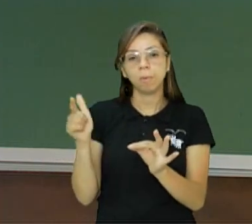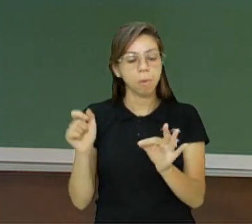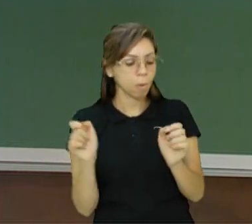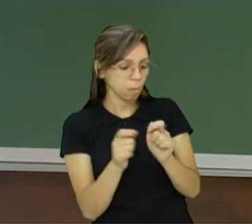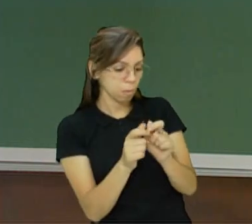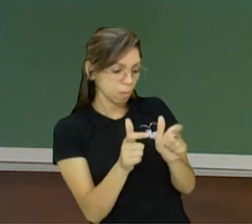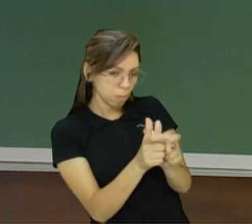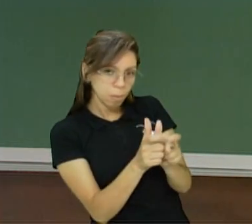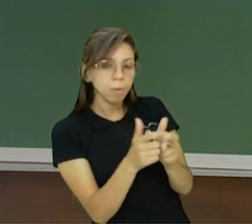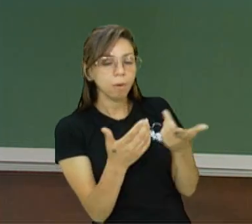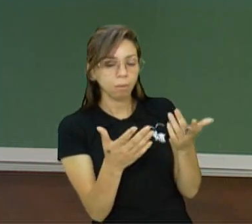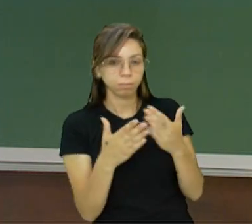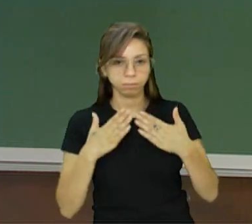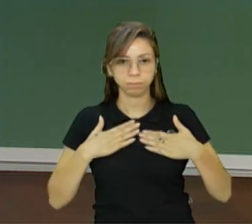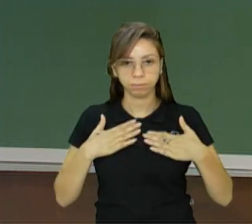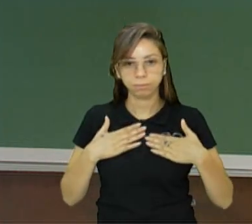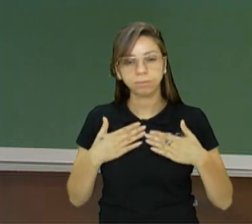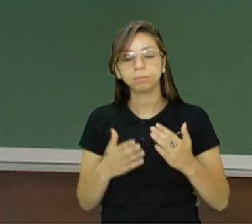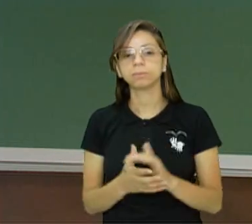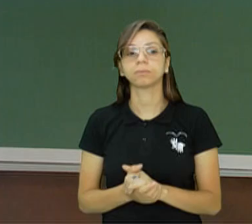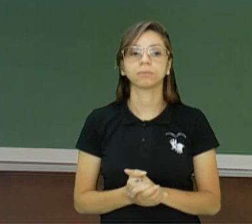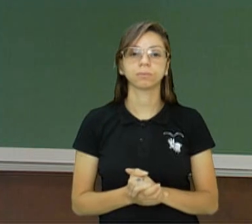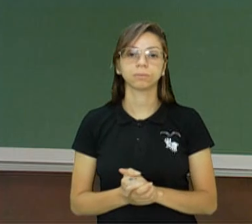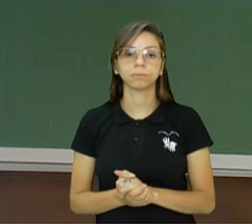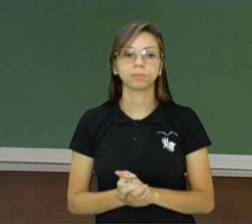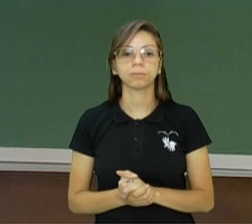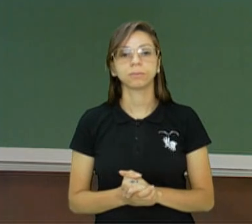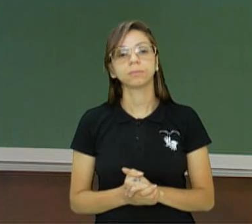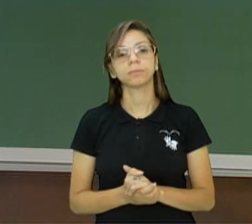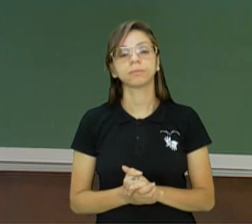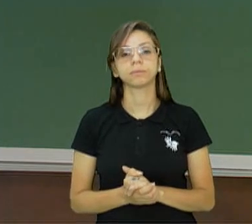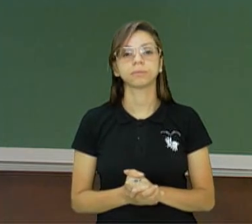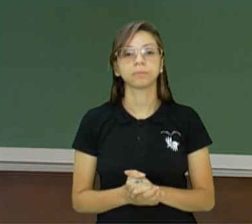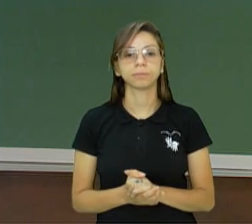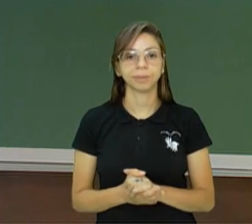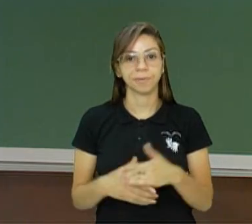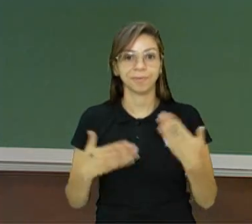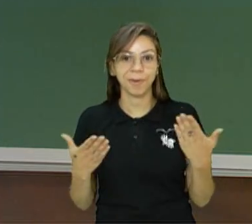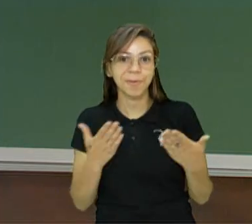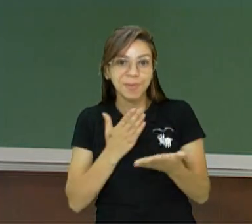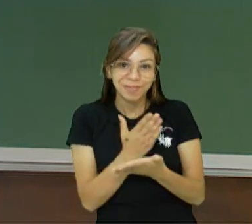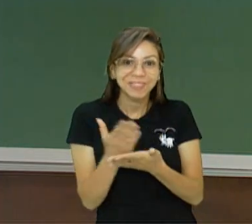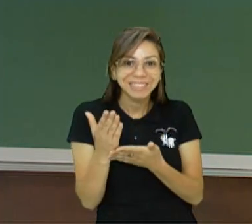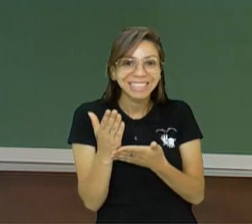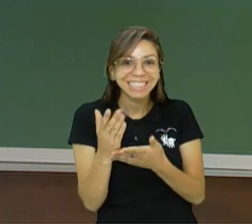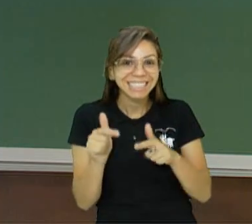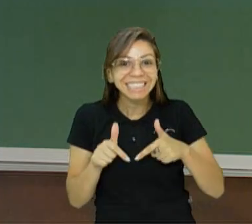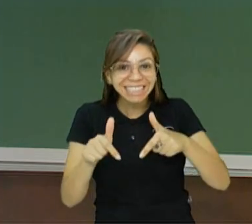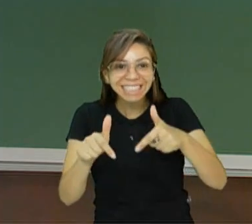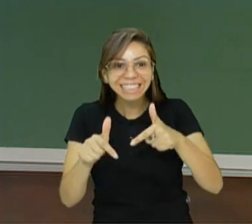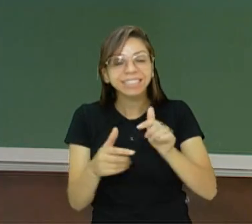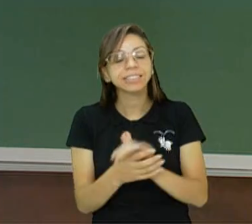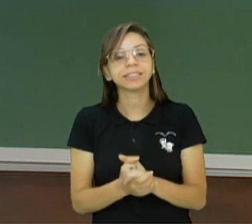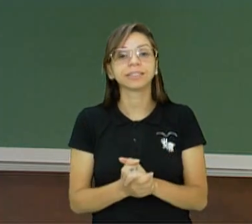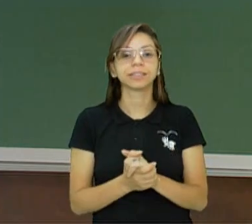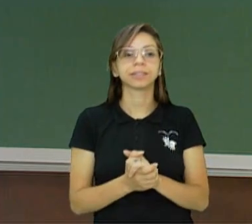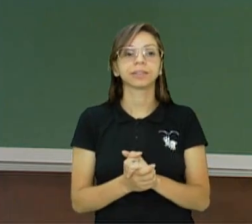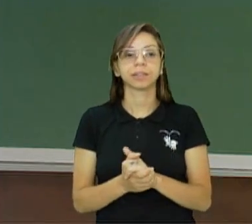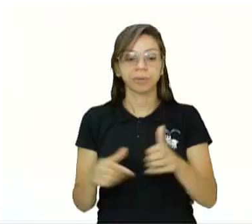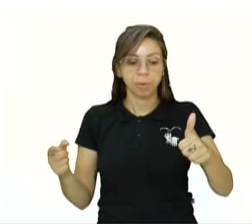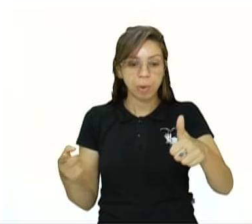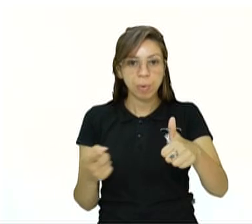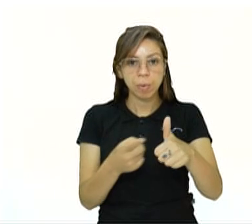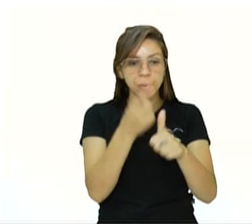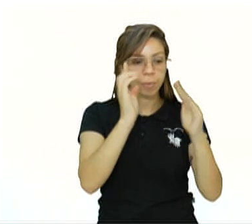outro. Tranquilo? Então, vamos pôr a mão na massa, né? Montagem passo